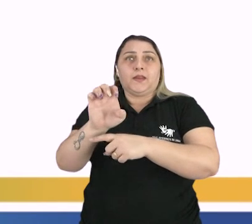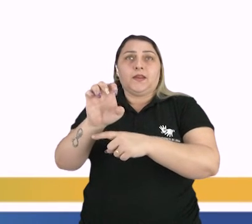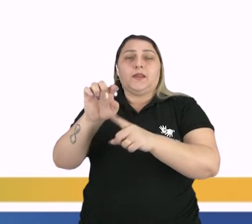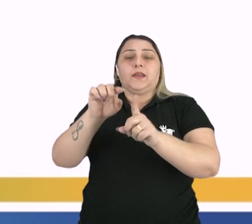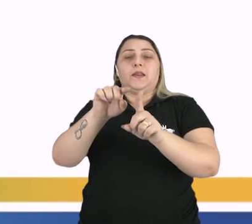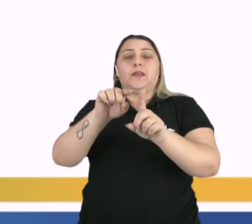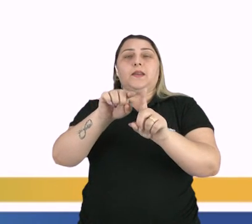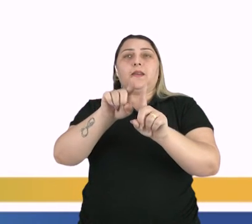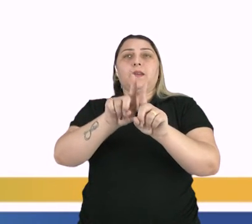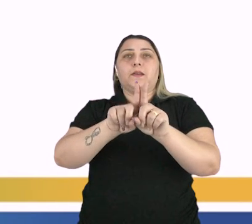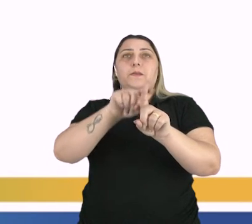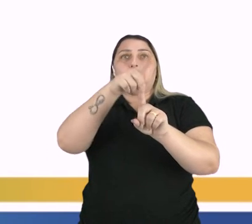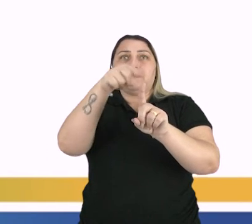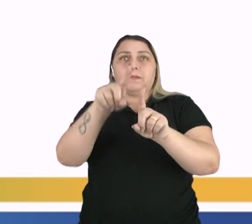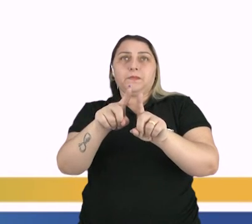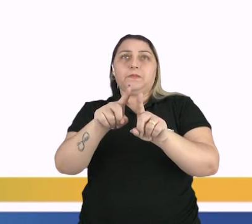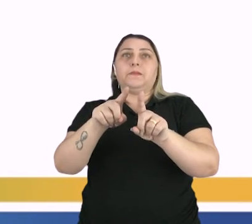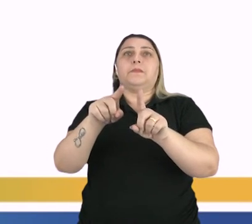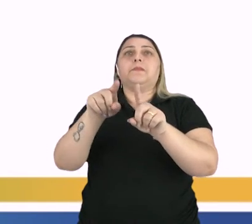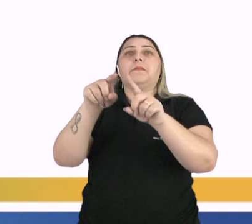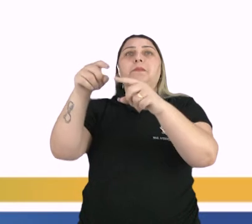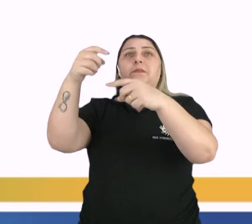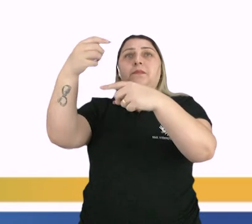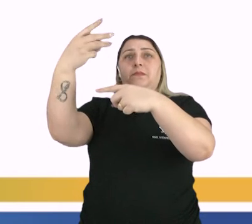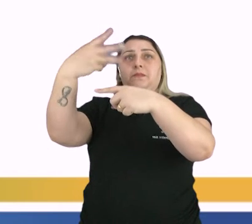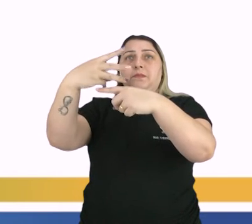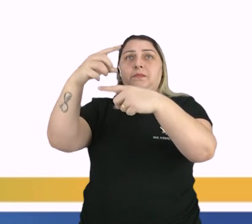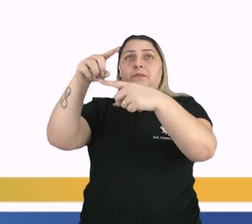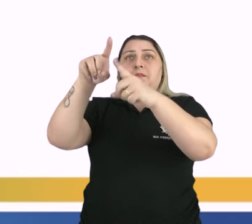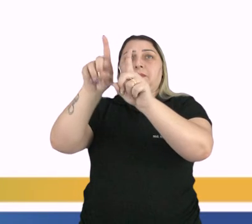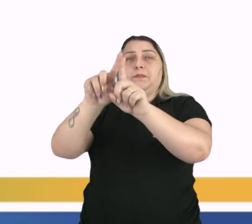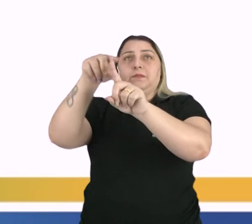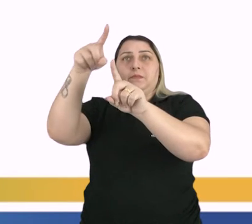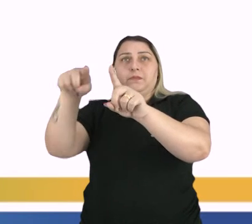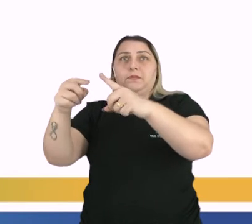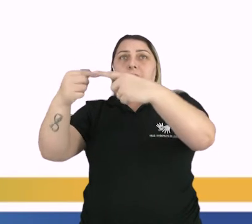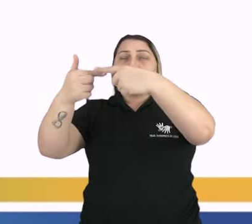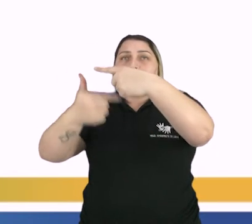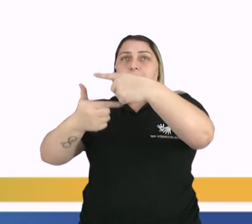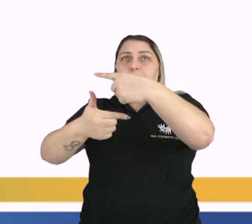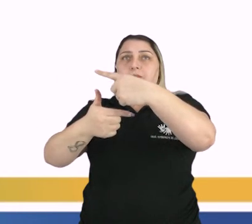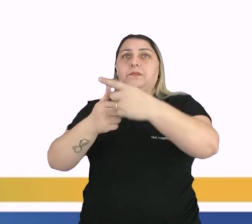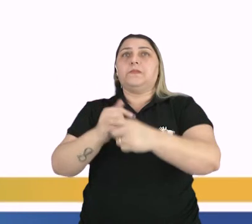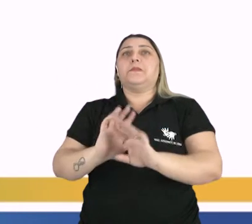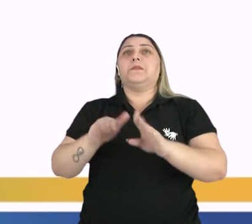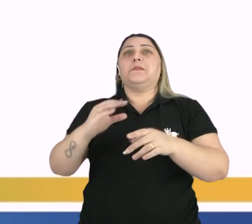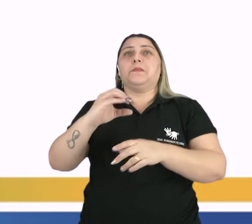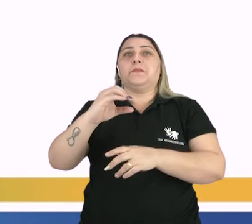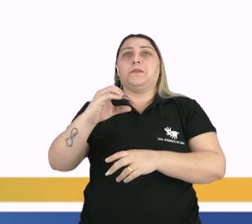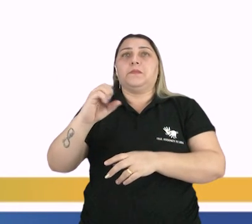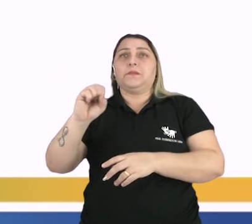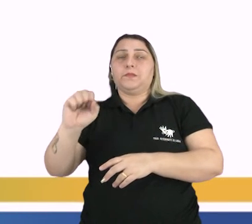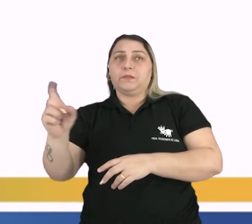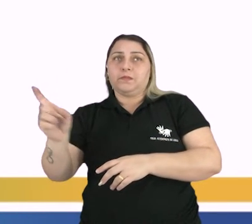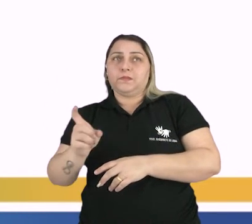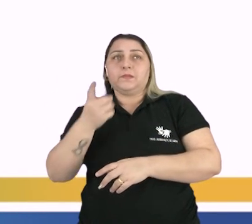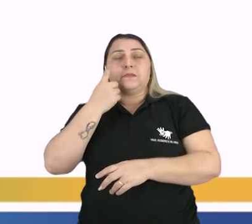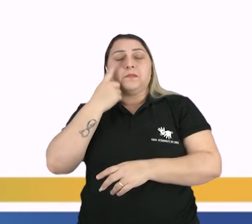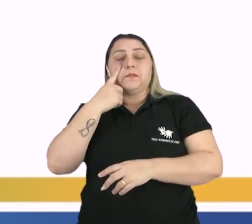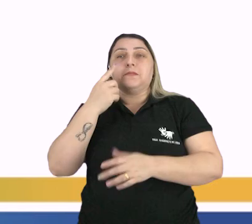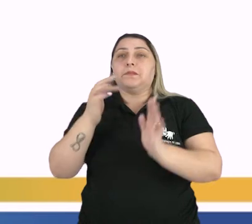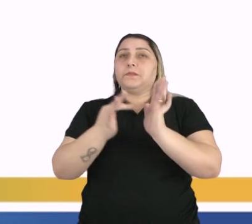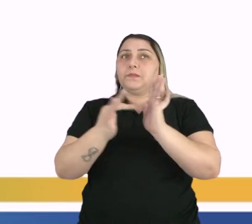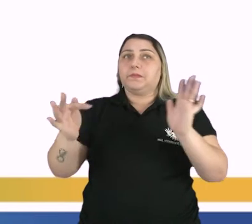do x pertencente ao terceiro quadrante, olha lá, determine o cosseno de x. Vamos